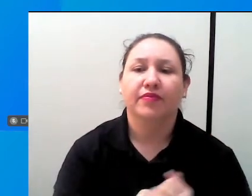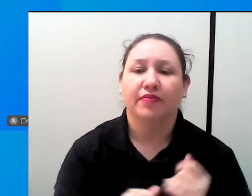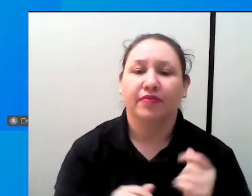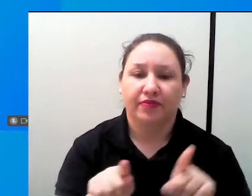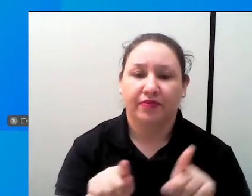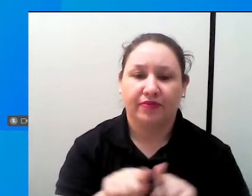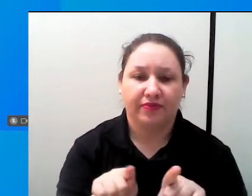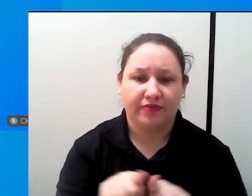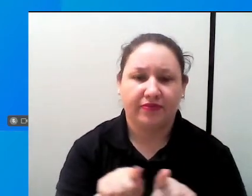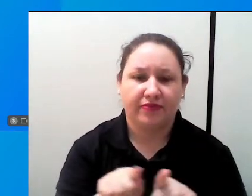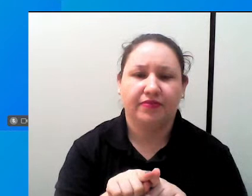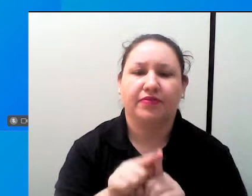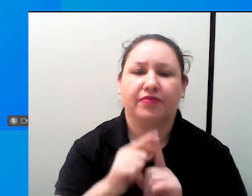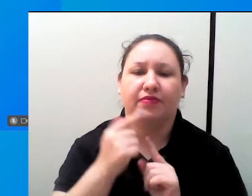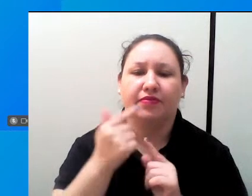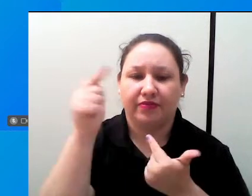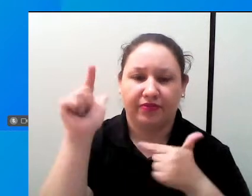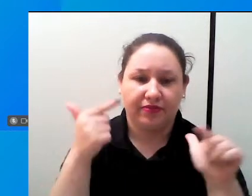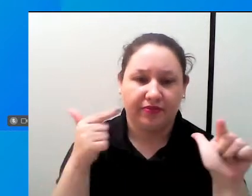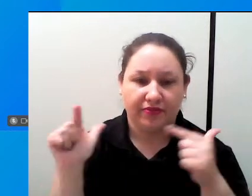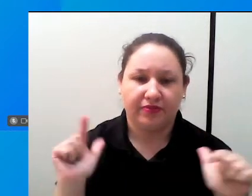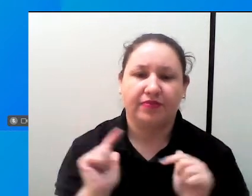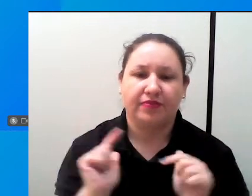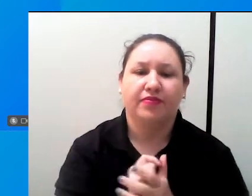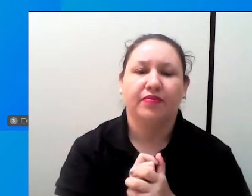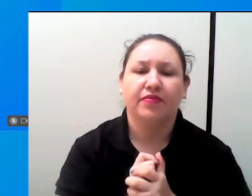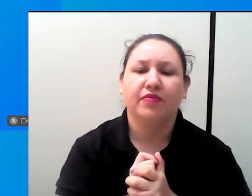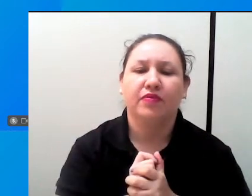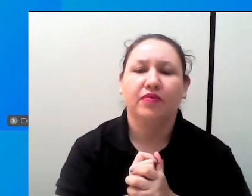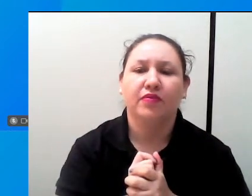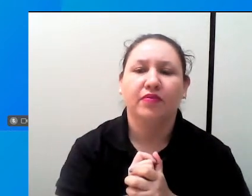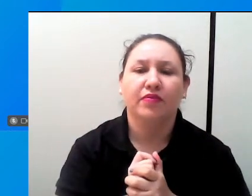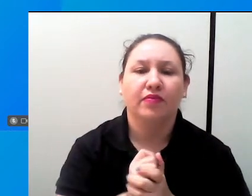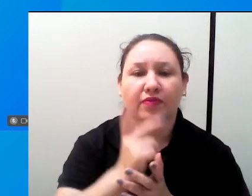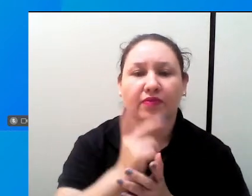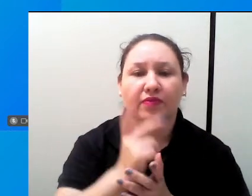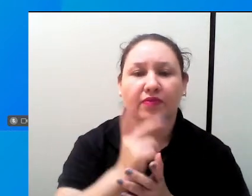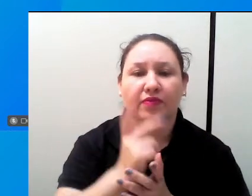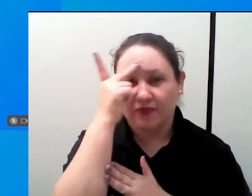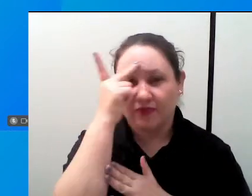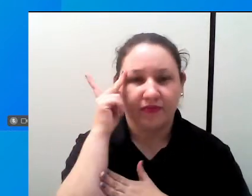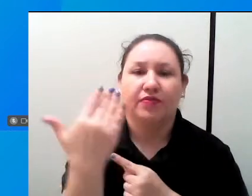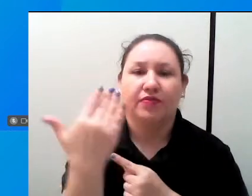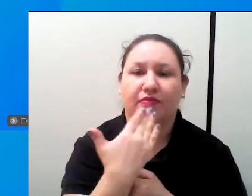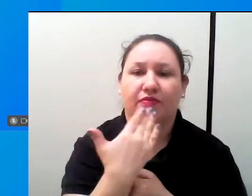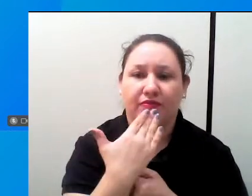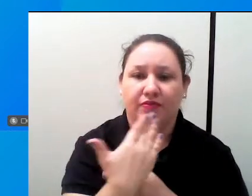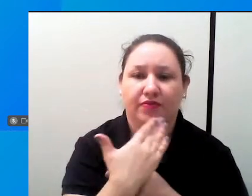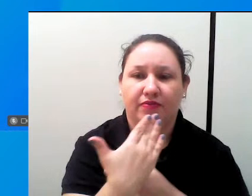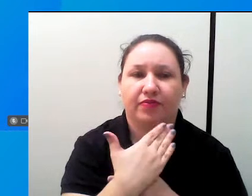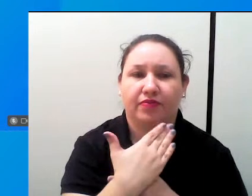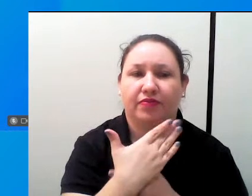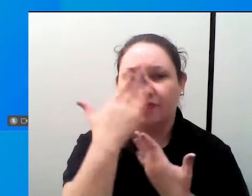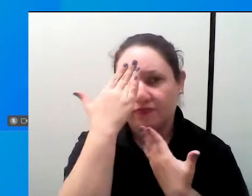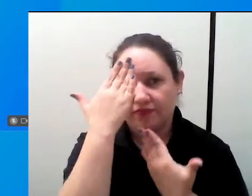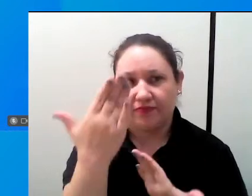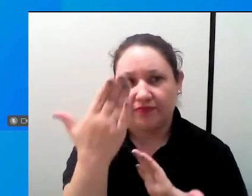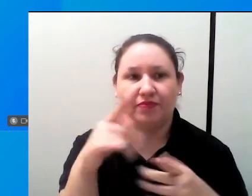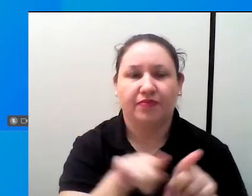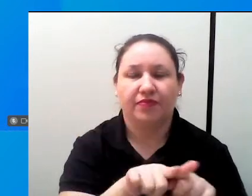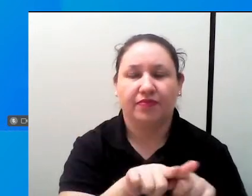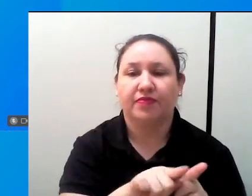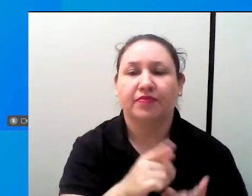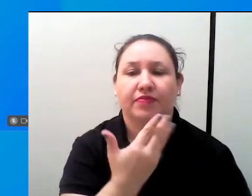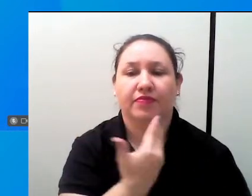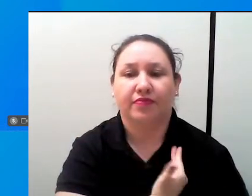palestrante, que é a Luciane Costa, lá do campus Lages. E saudar os nossos colegas aqui, que eu sempre me refiro aqui, a minha vizinha Gorete, a pró-reitora